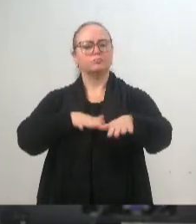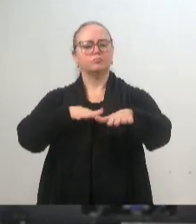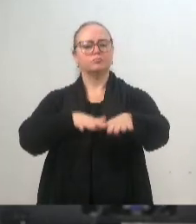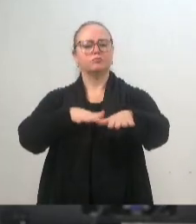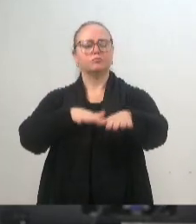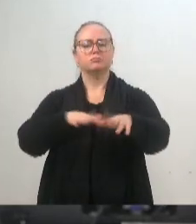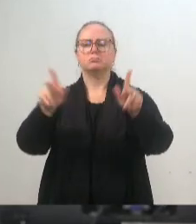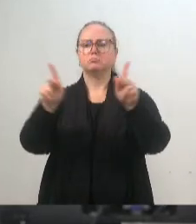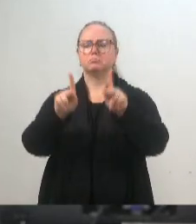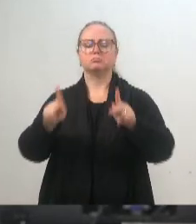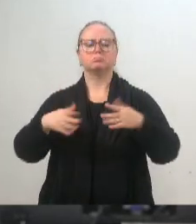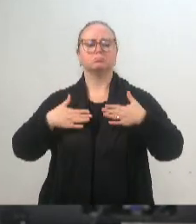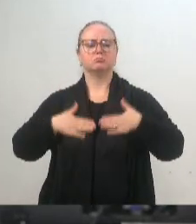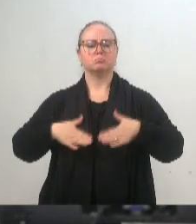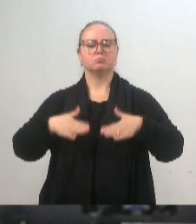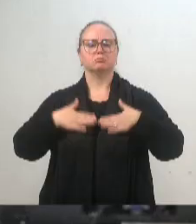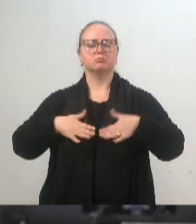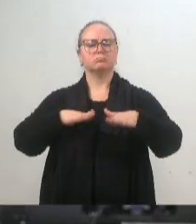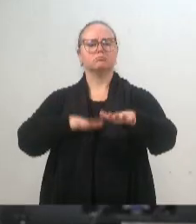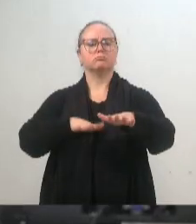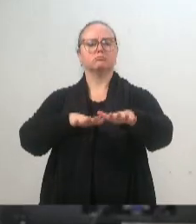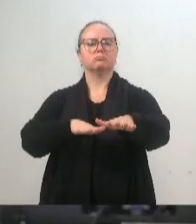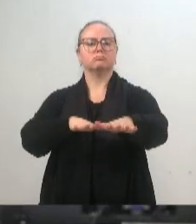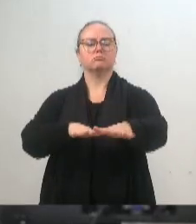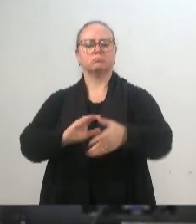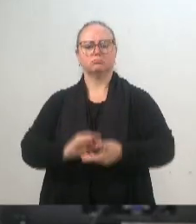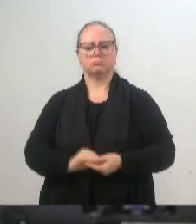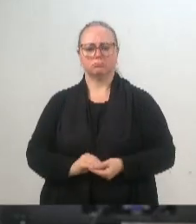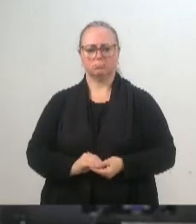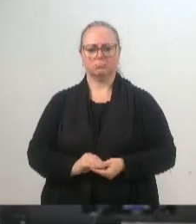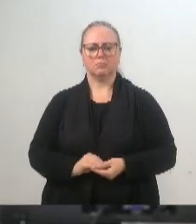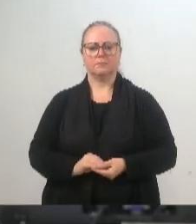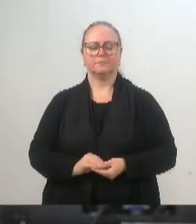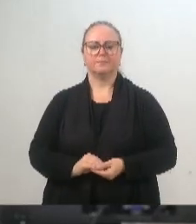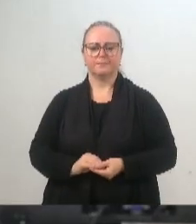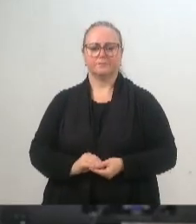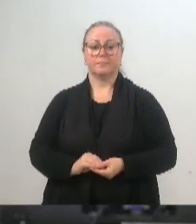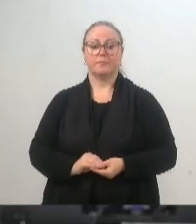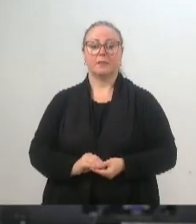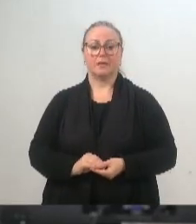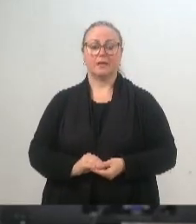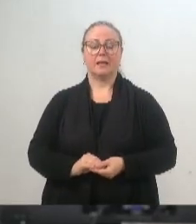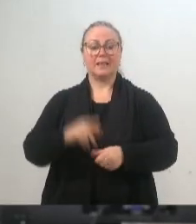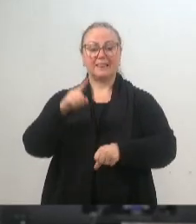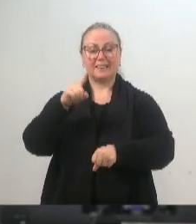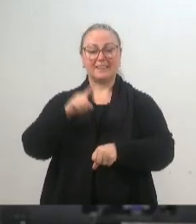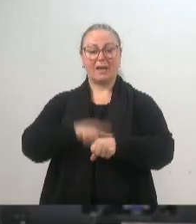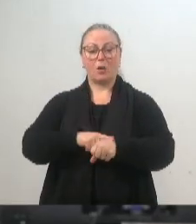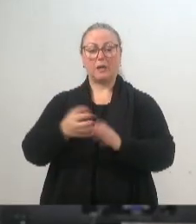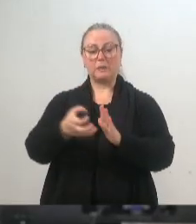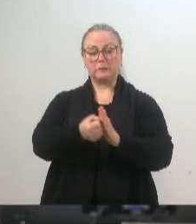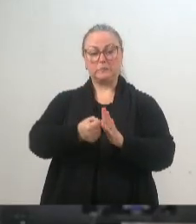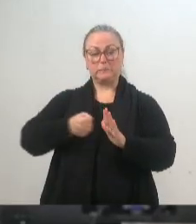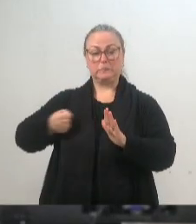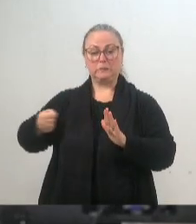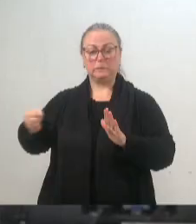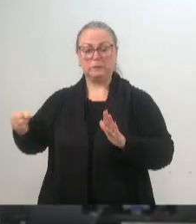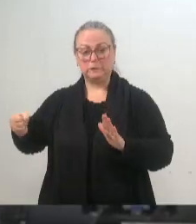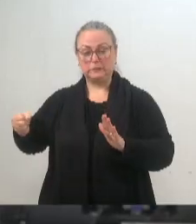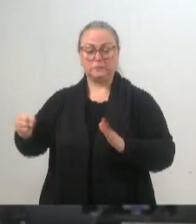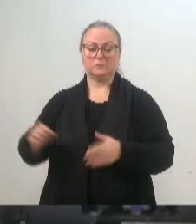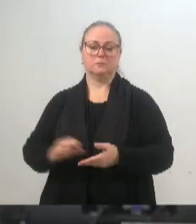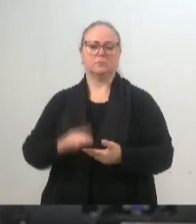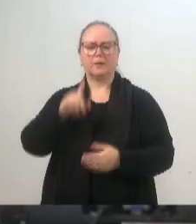pacífica na Praça dos Três Poderes. E foram retirados à força. Não representavam risco algum